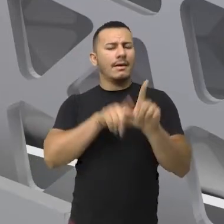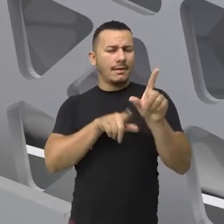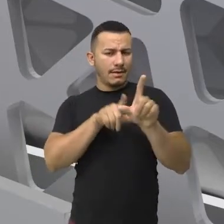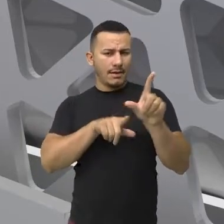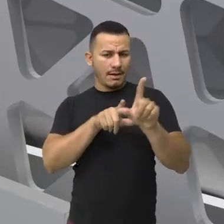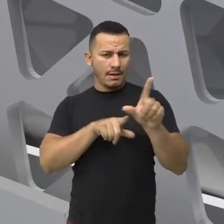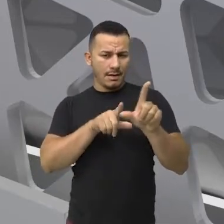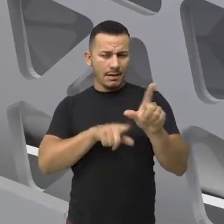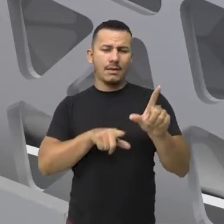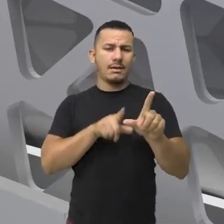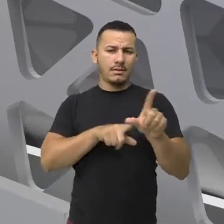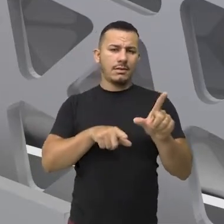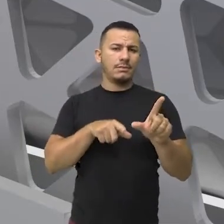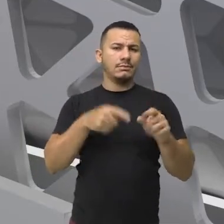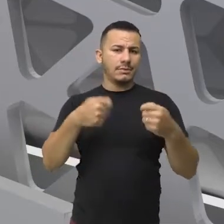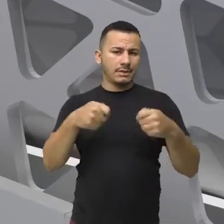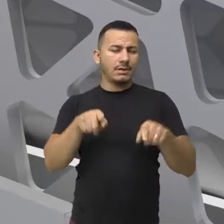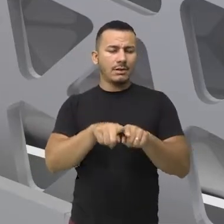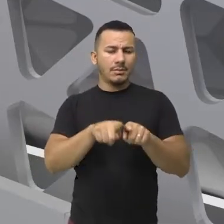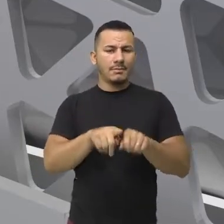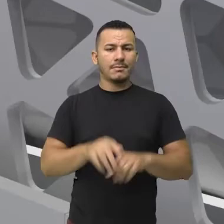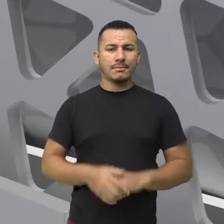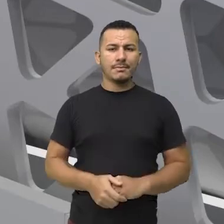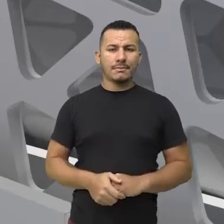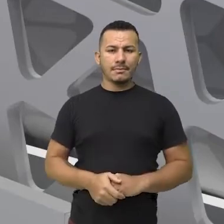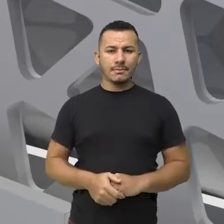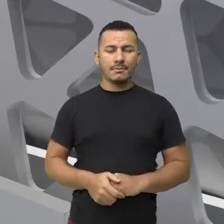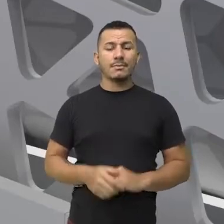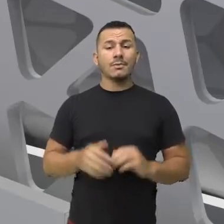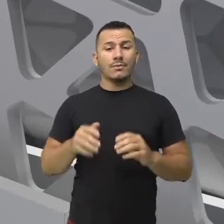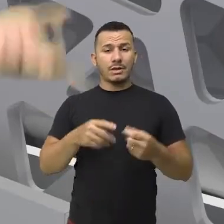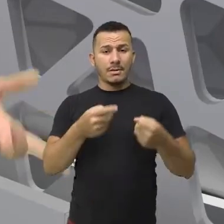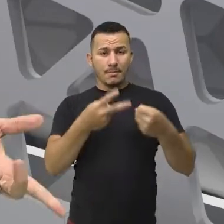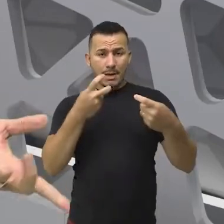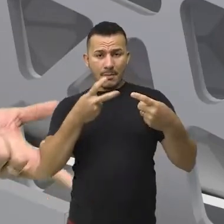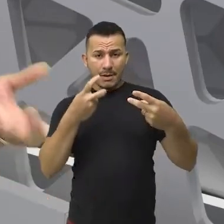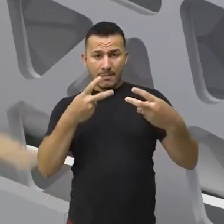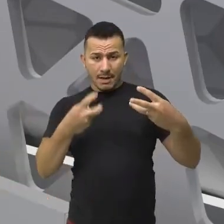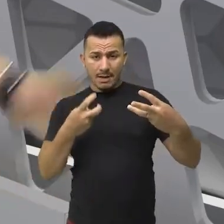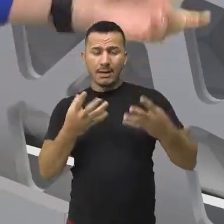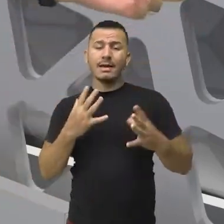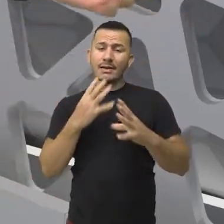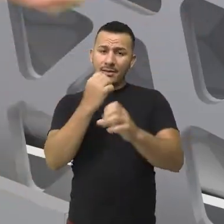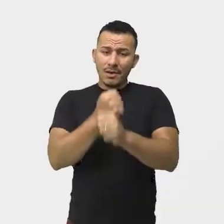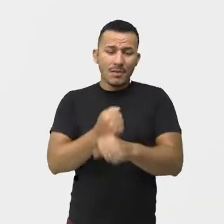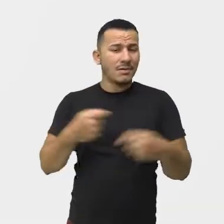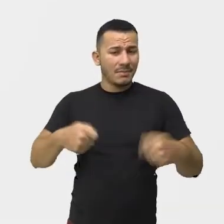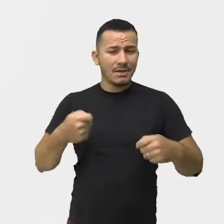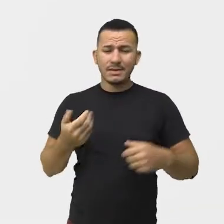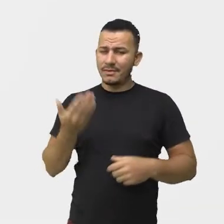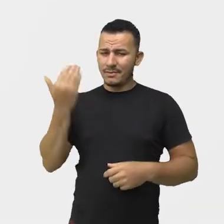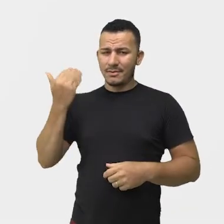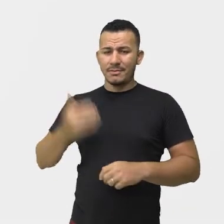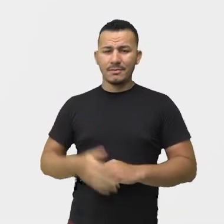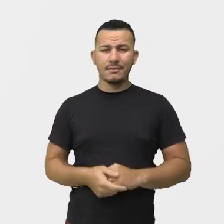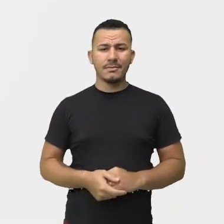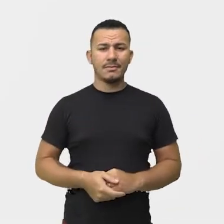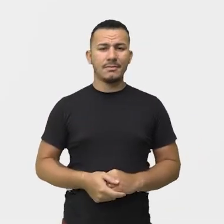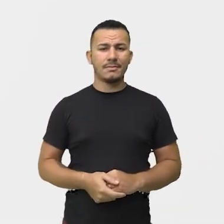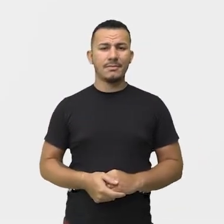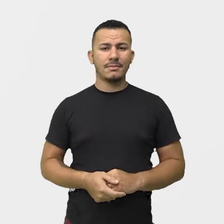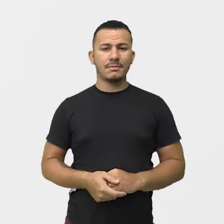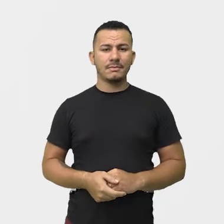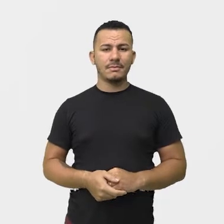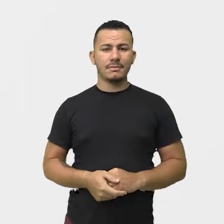ou a variável da nossa situação. Beleza? Feito isso, nós vamos aprender a resolver, né? Então, vamos